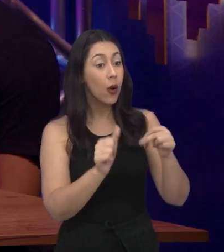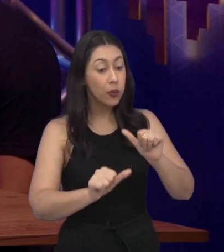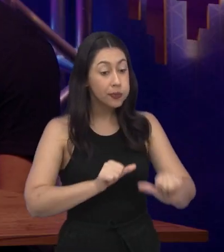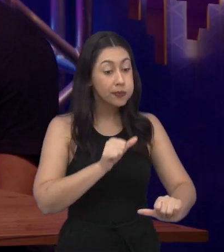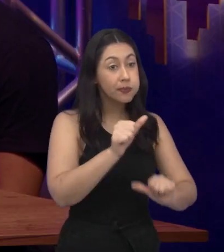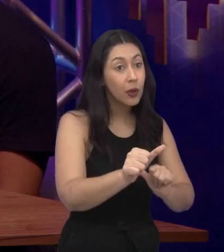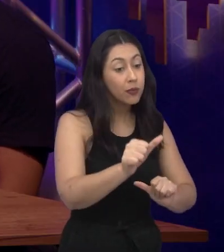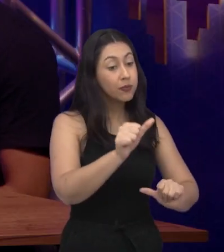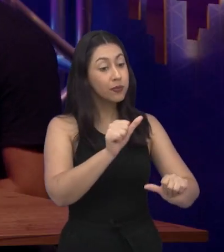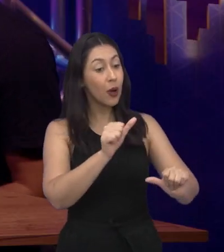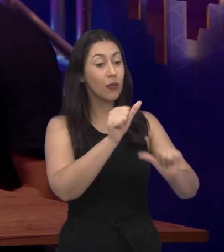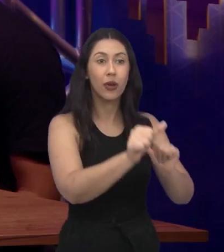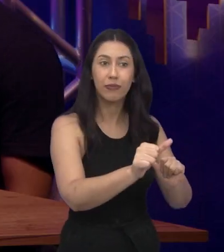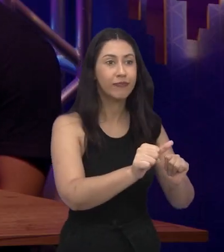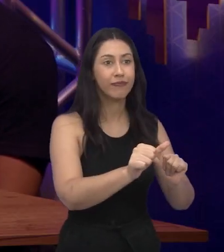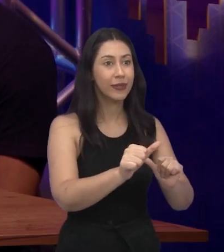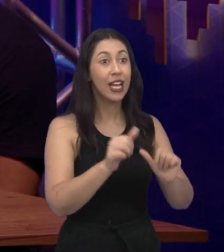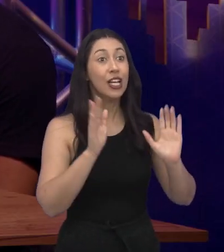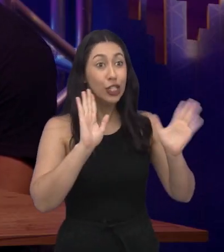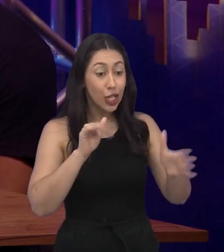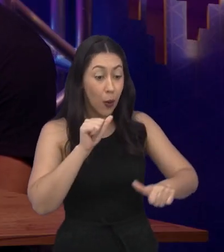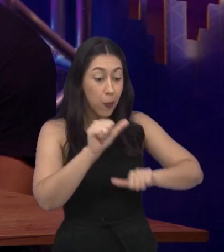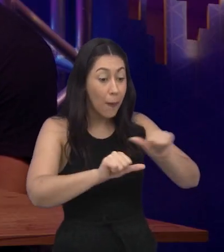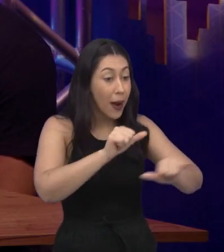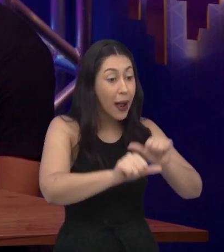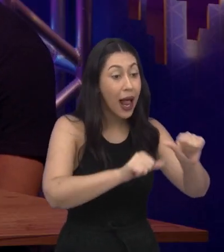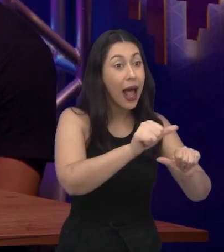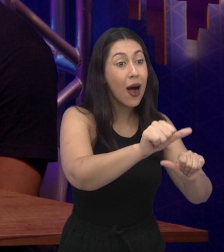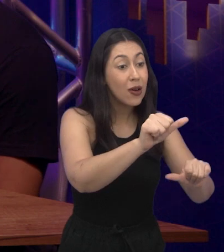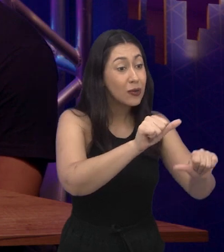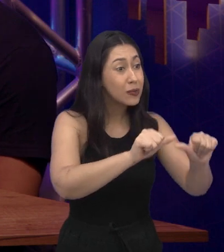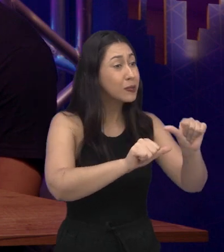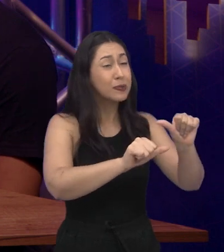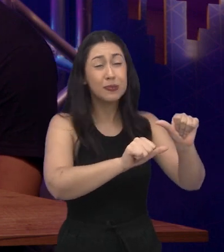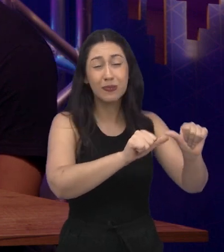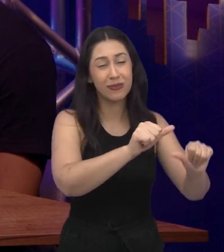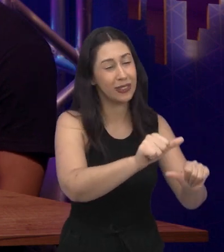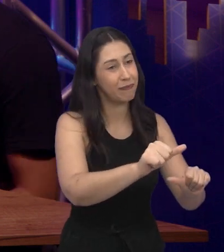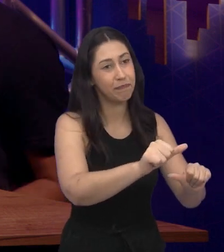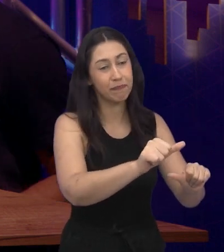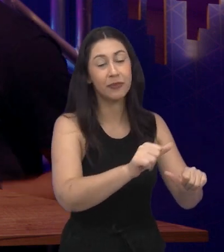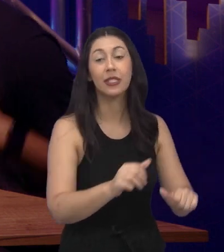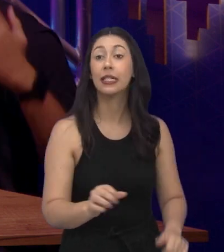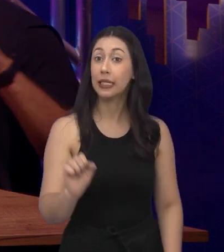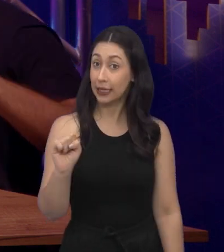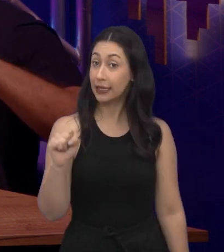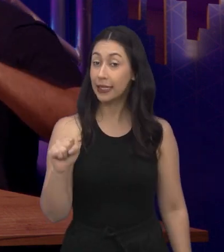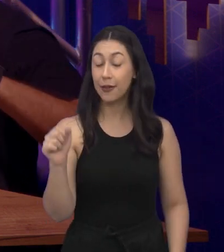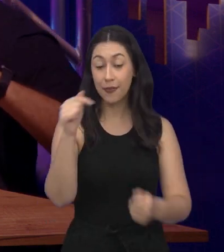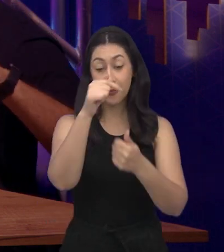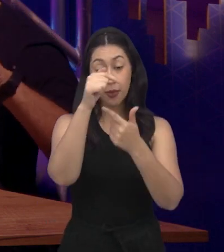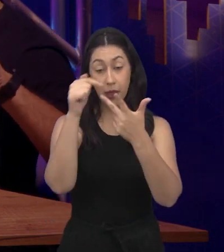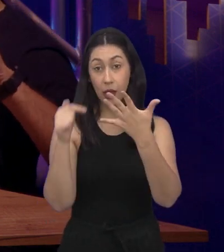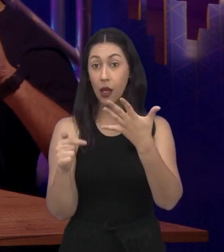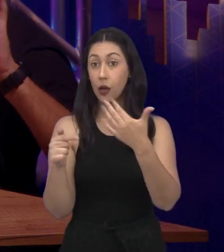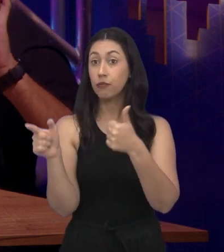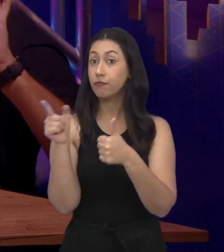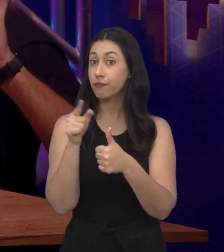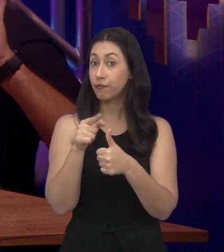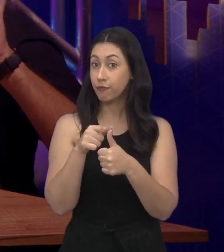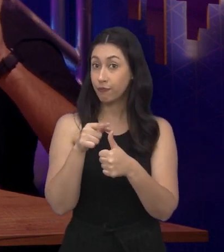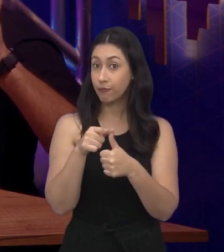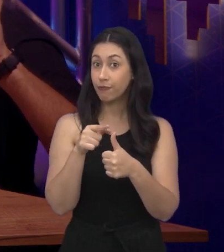ponto de não retorno, Exatamente, a gente chegar num patamar em que a gente não vai conseguir voltar atrás. Exatamente. E esses 5 pontos de não retorno